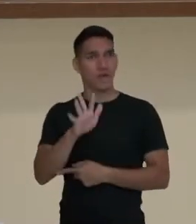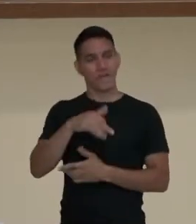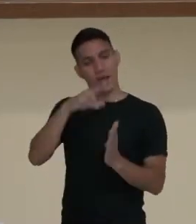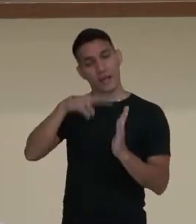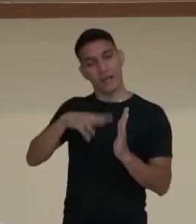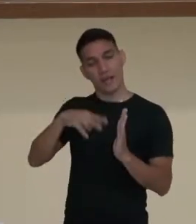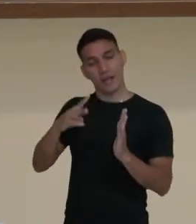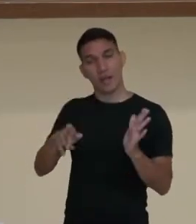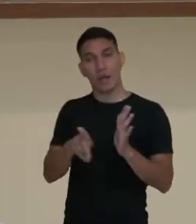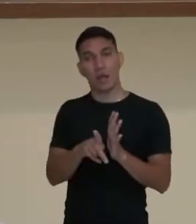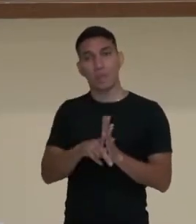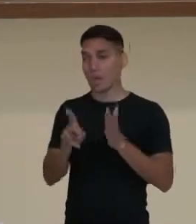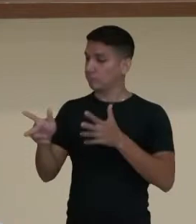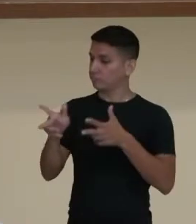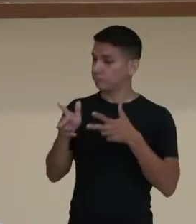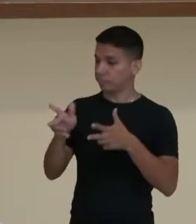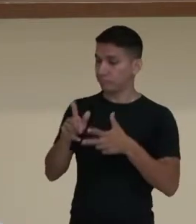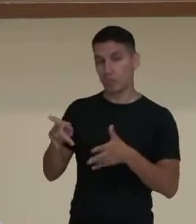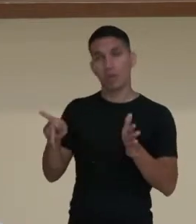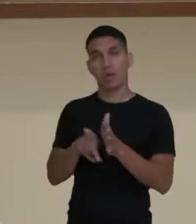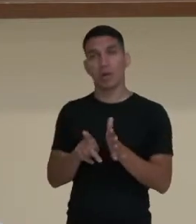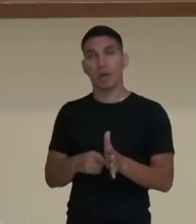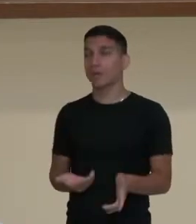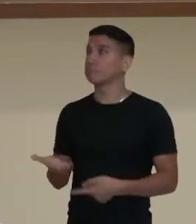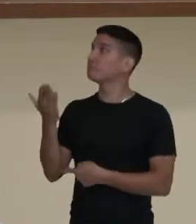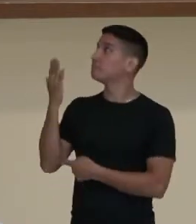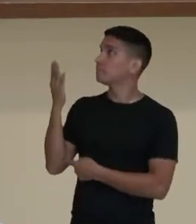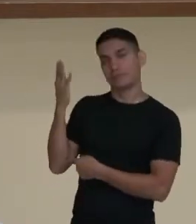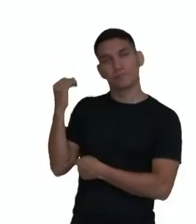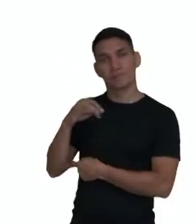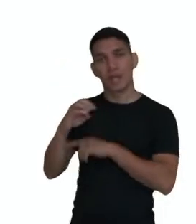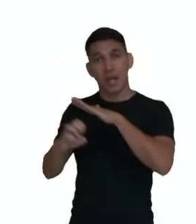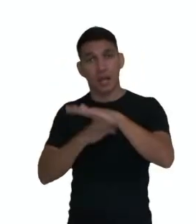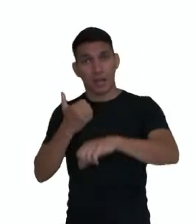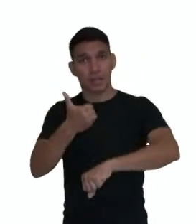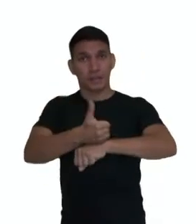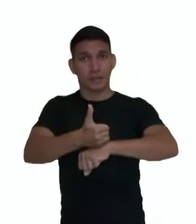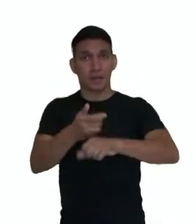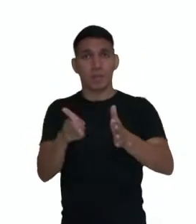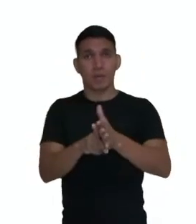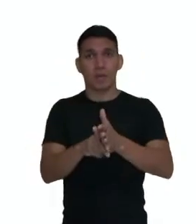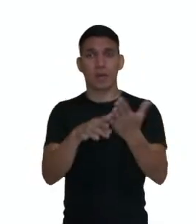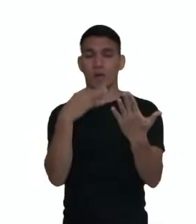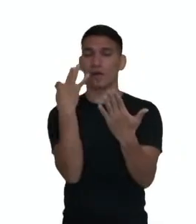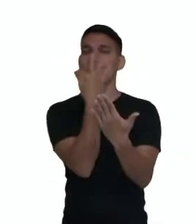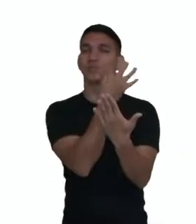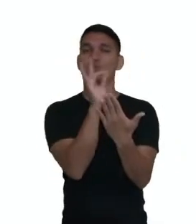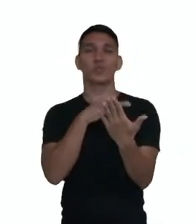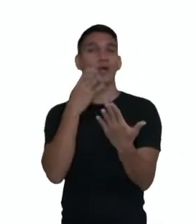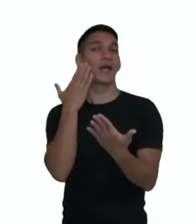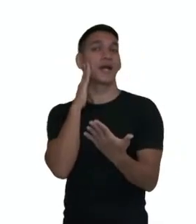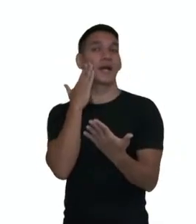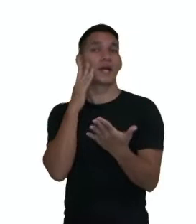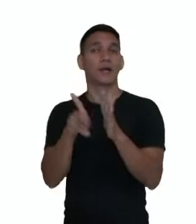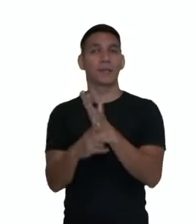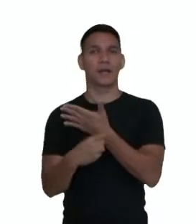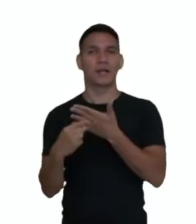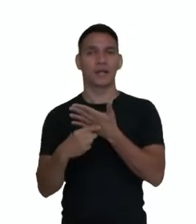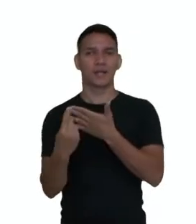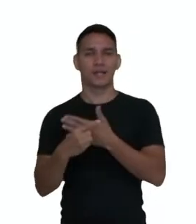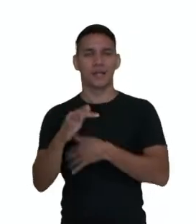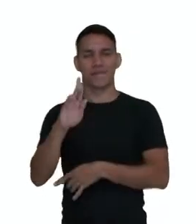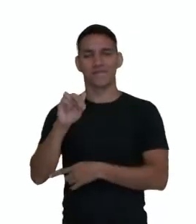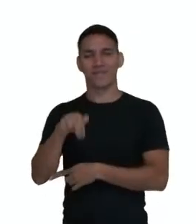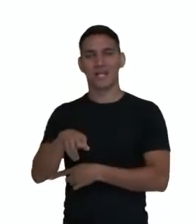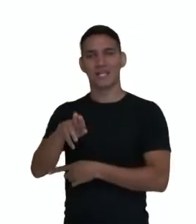a leitura de uma entrevista que foi feita com a empresária Bianca Andrade, feita pela jornalista Francine